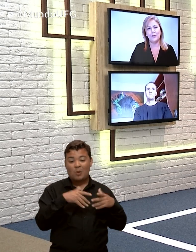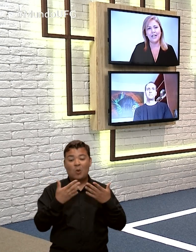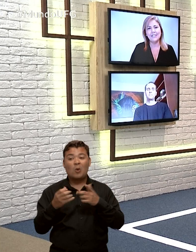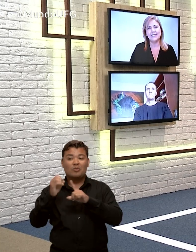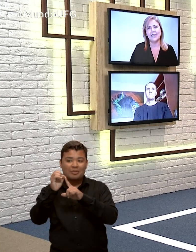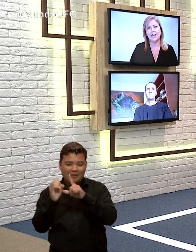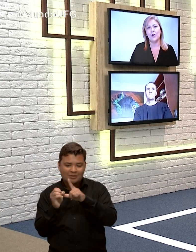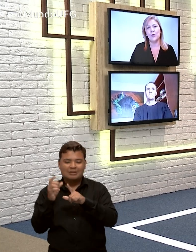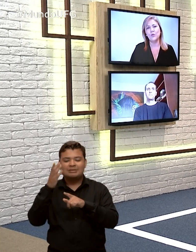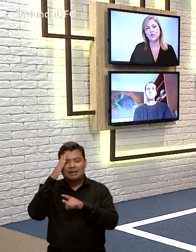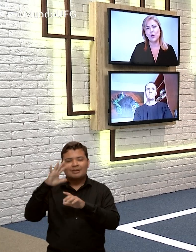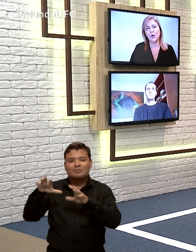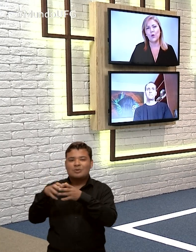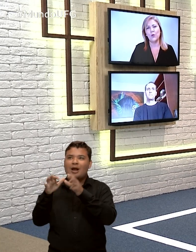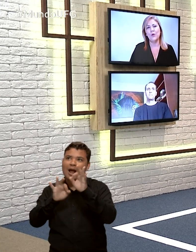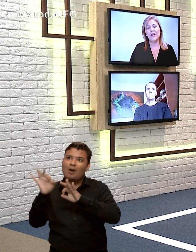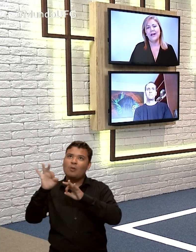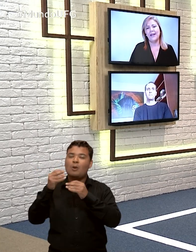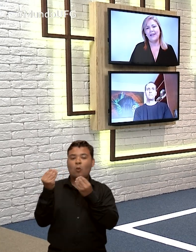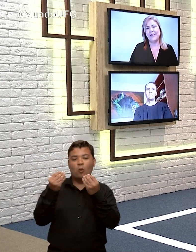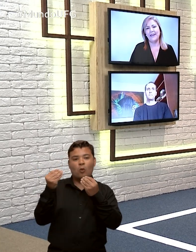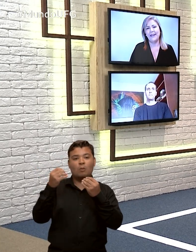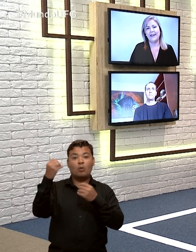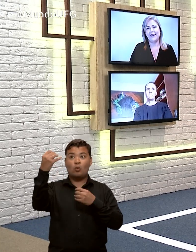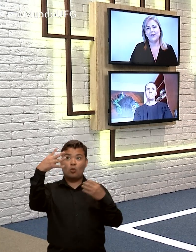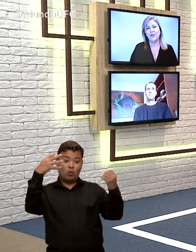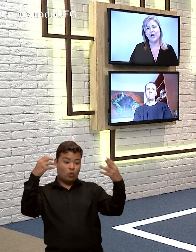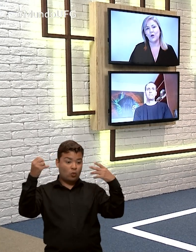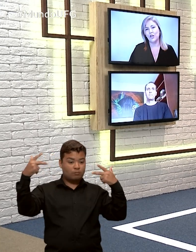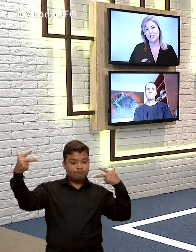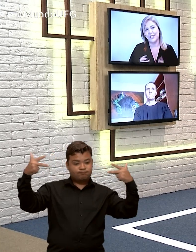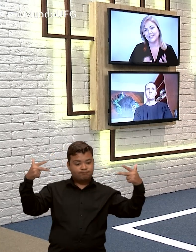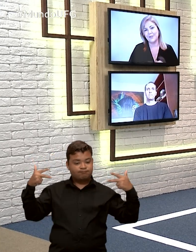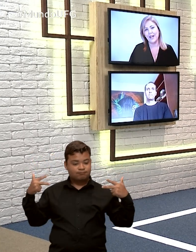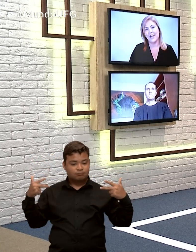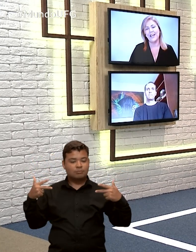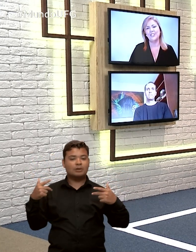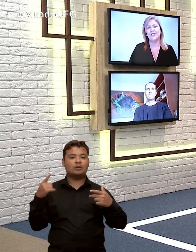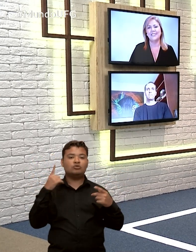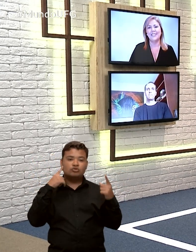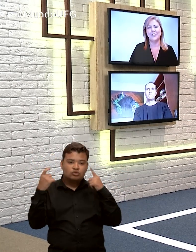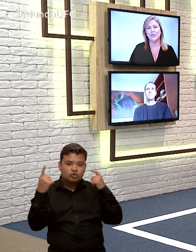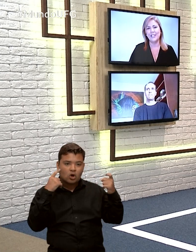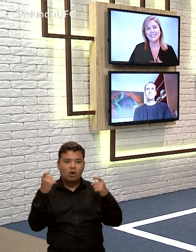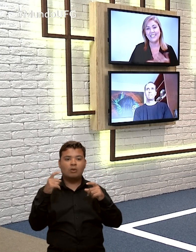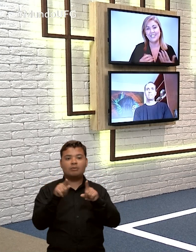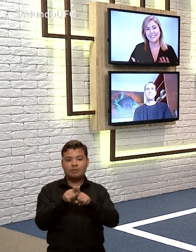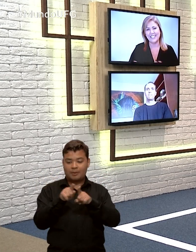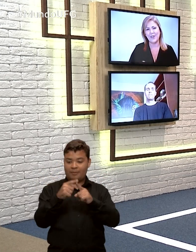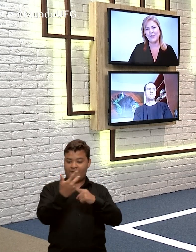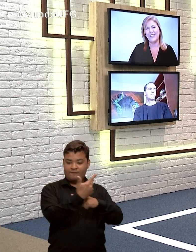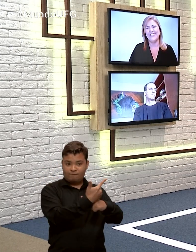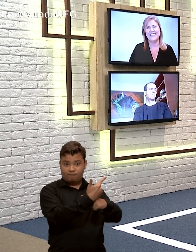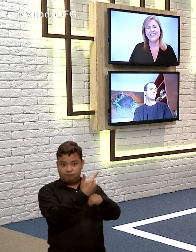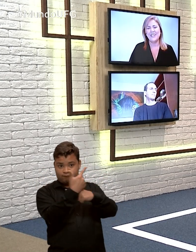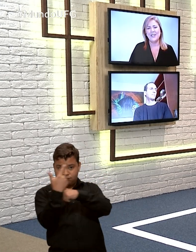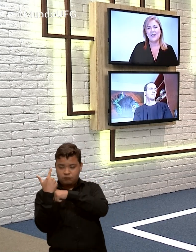a iluminação, o som, o recorte das imagens, né? Toda essa